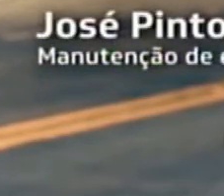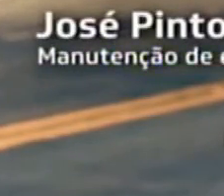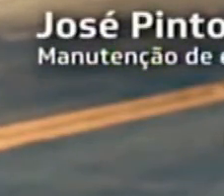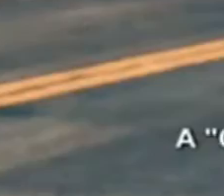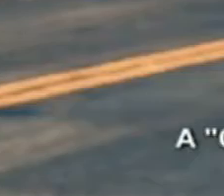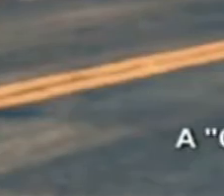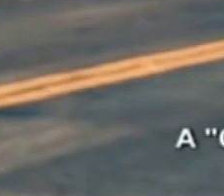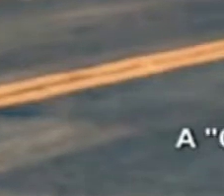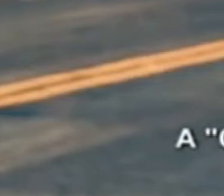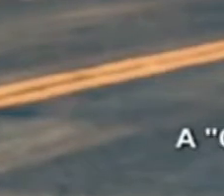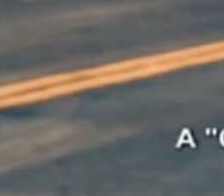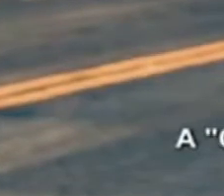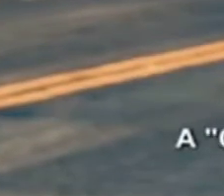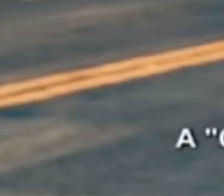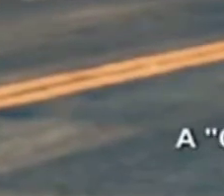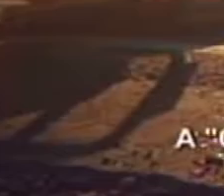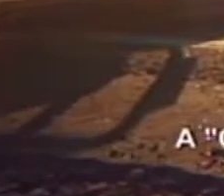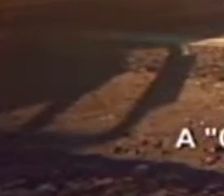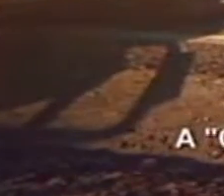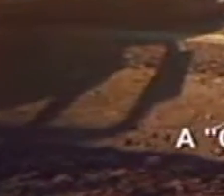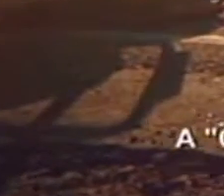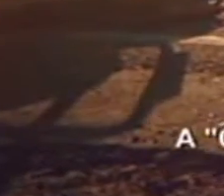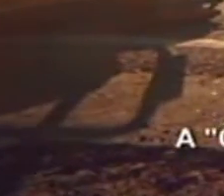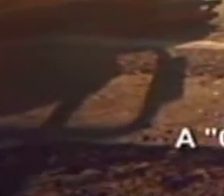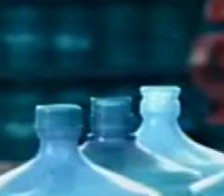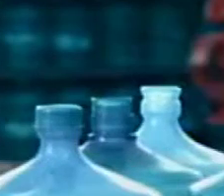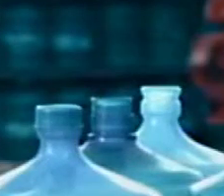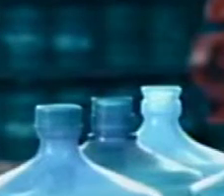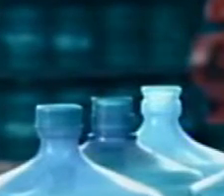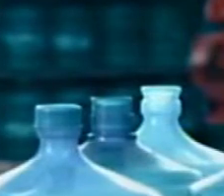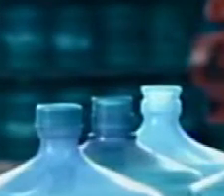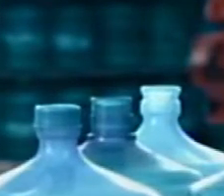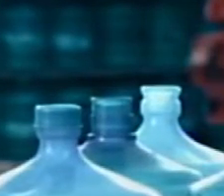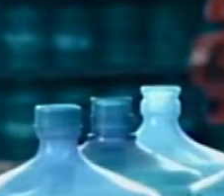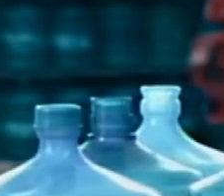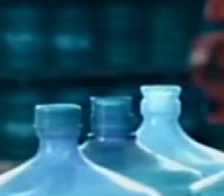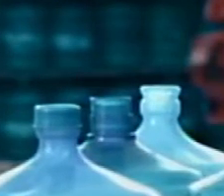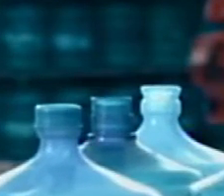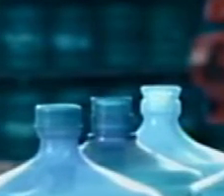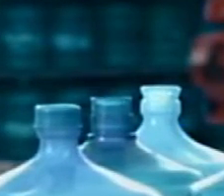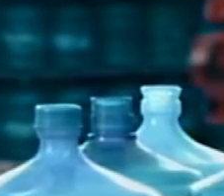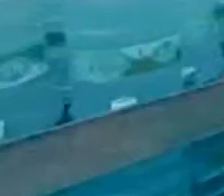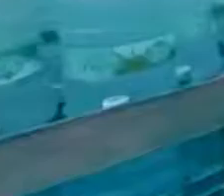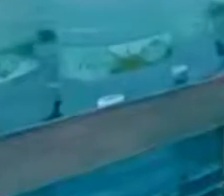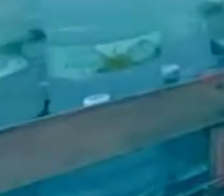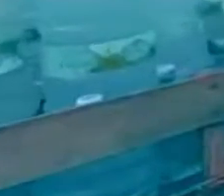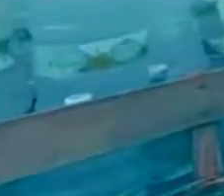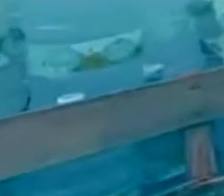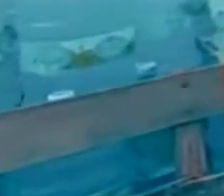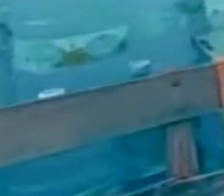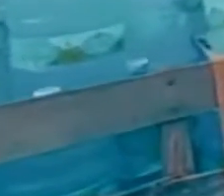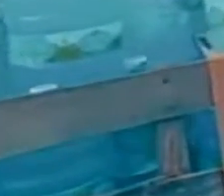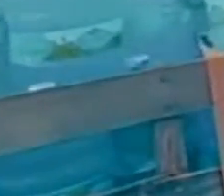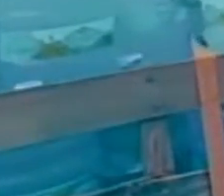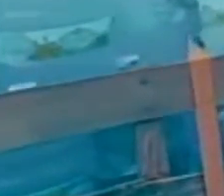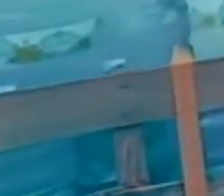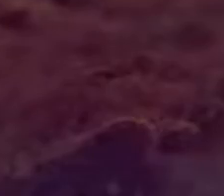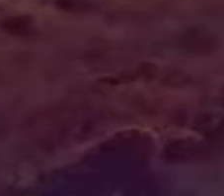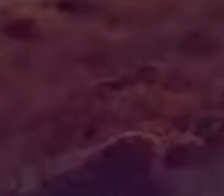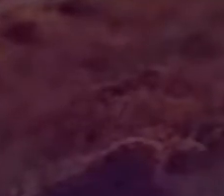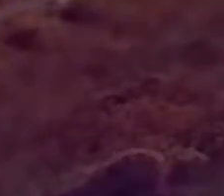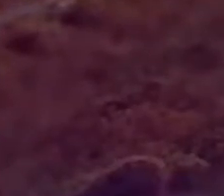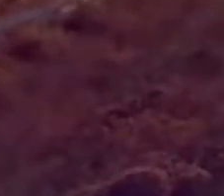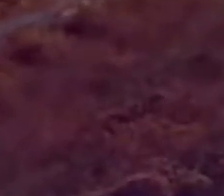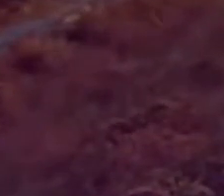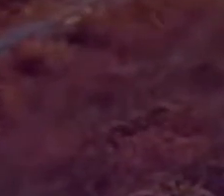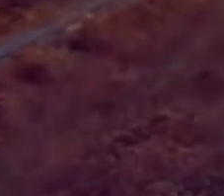economia, gerou mais emprego, a CE melhorou a vida de todo mundo dessa região. Para a gente que trabalha com caminhão, melhorou muito. Tem mais tempo de curtir a família,